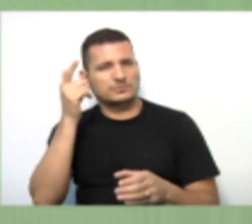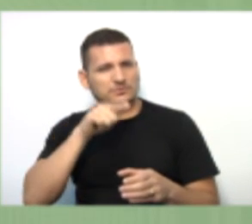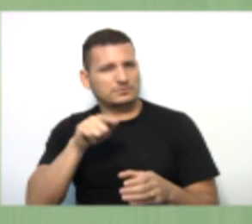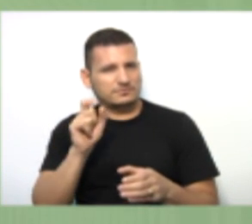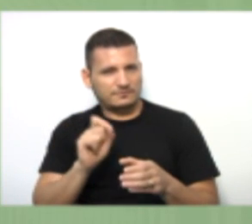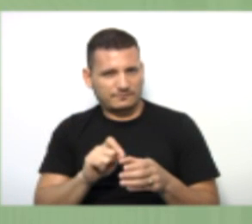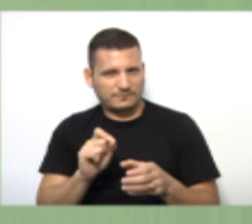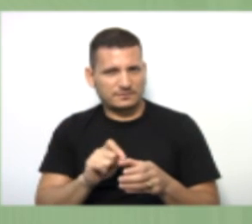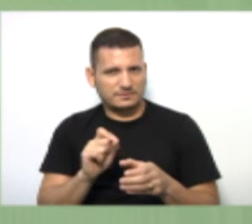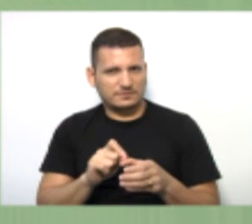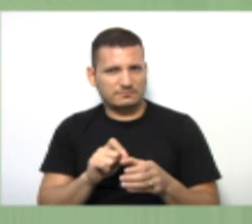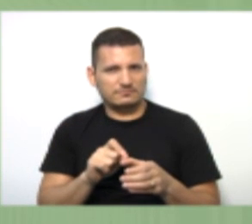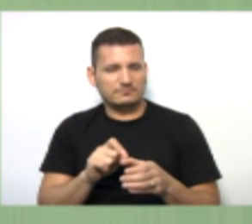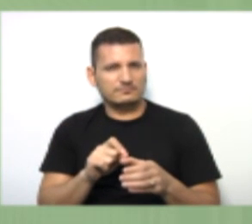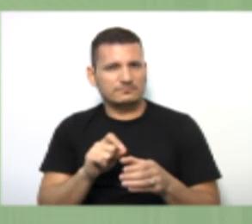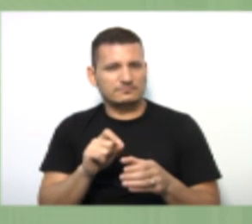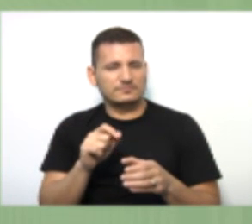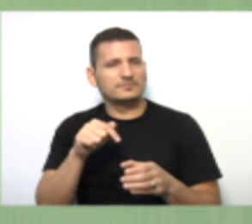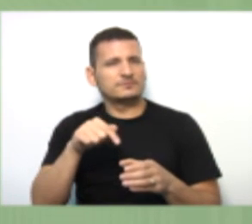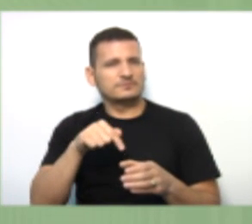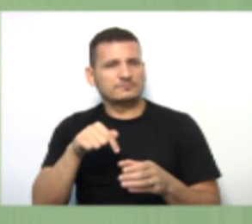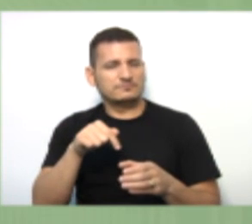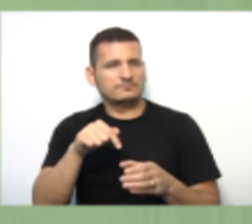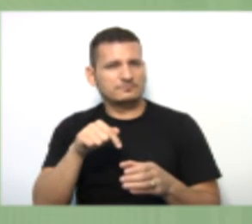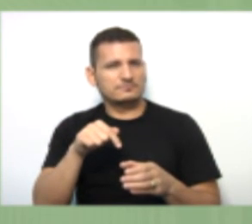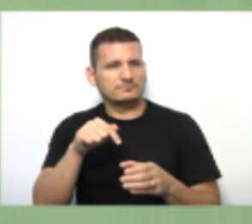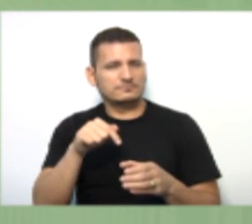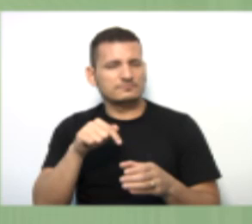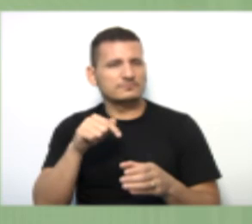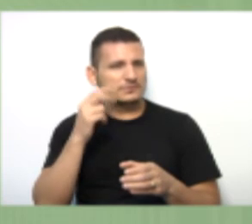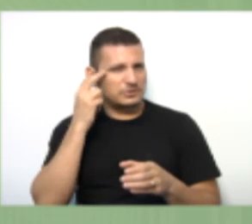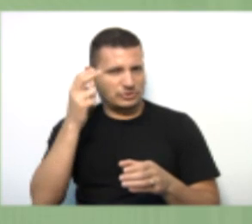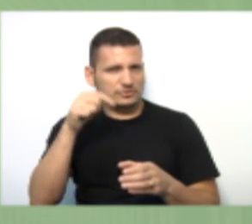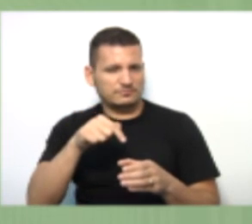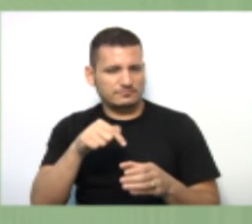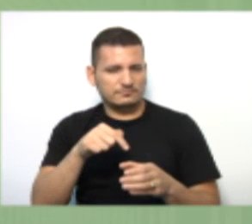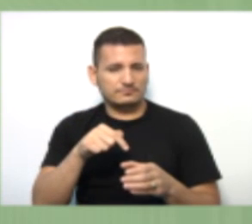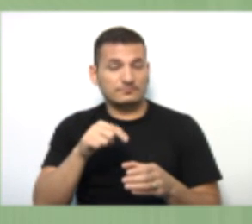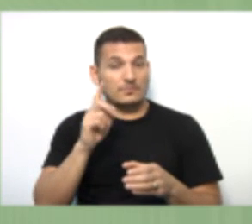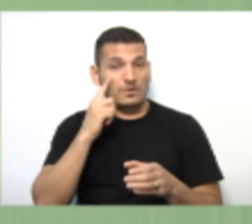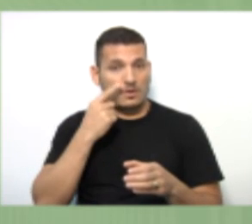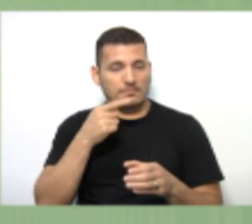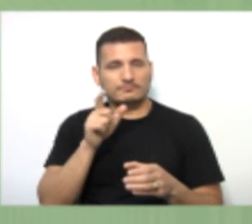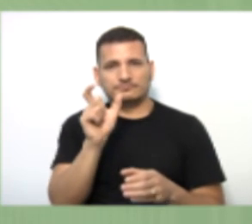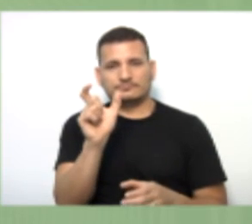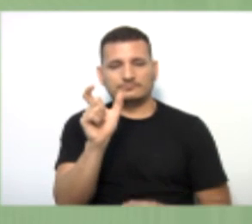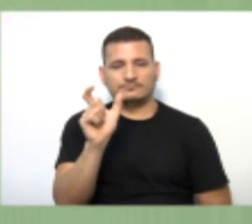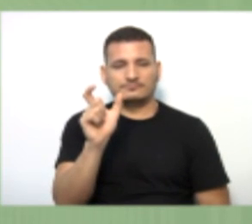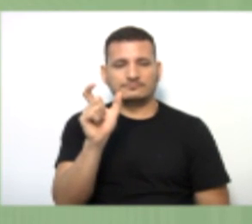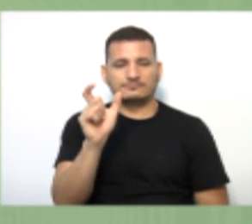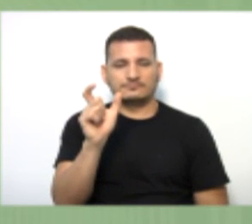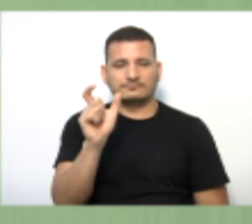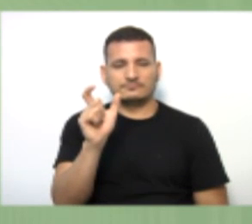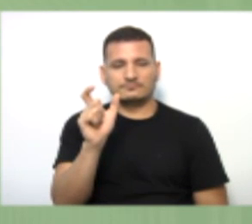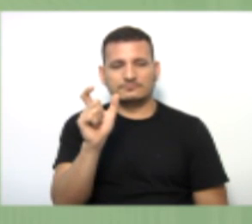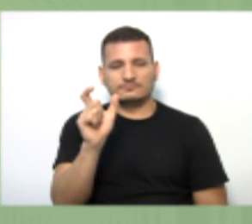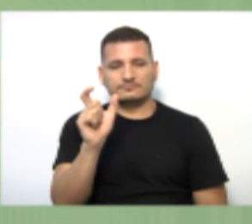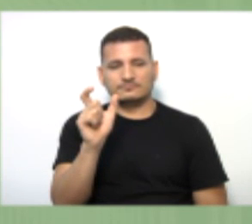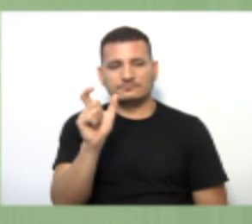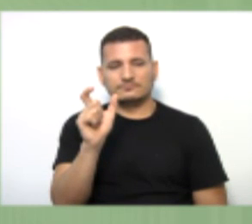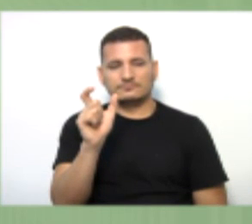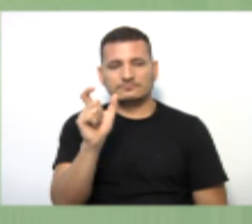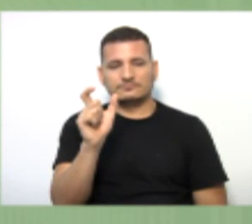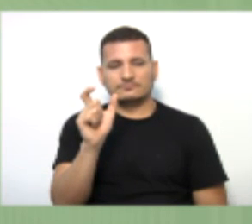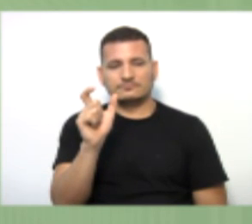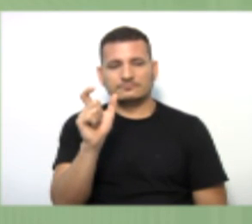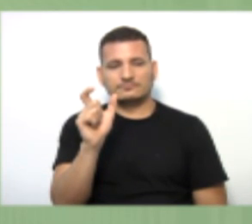tipo de suporte, esse tipo de automação? Com certeza. Se liga nessa palavrinha aqui, ó. Não esqueçam dela aqui não, tá,